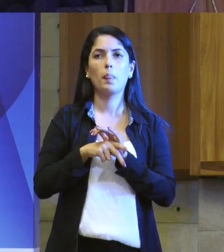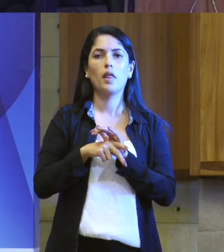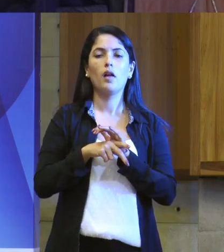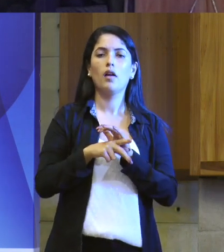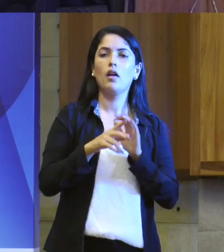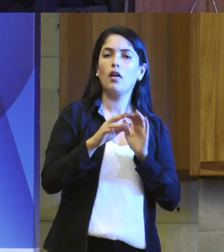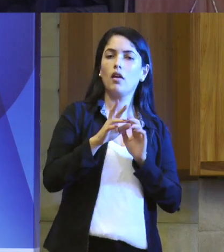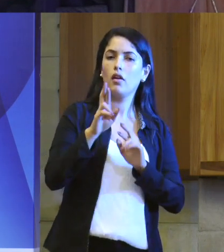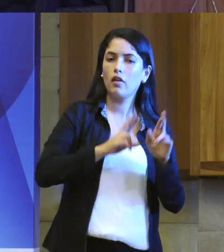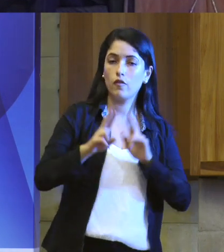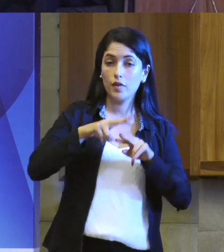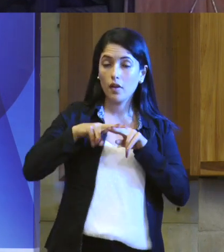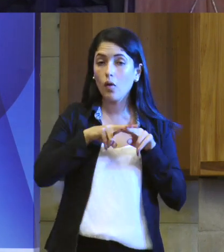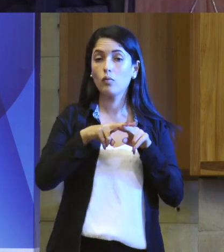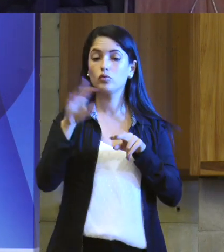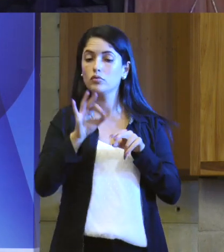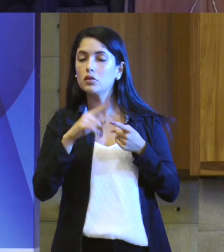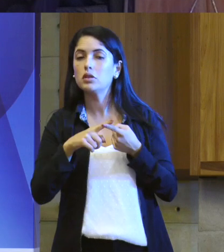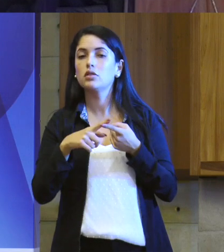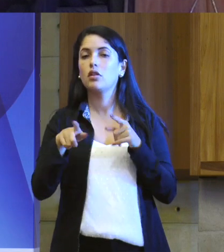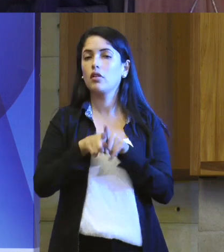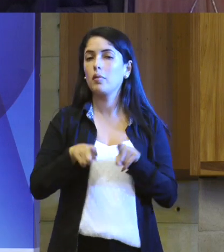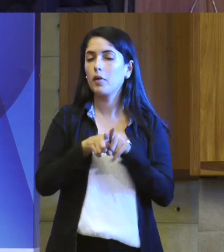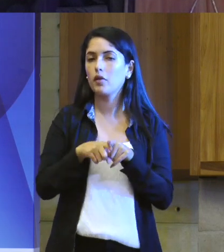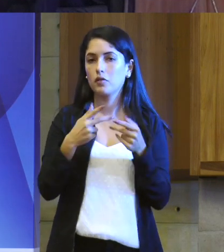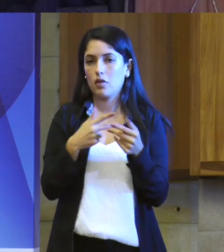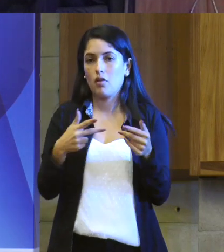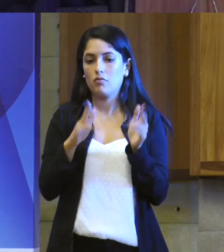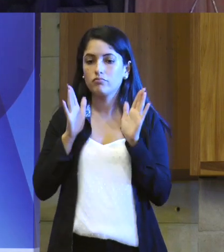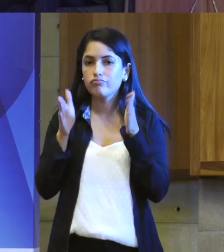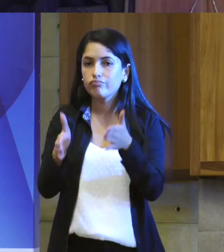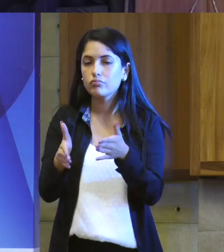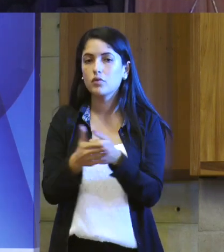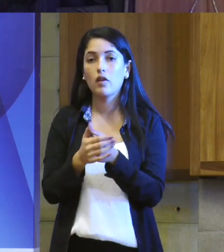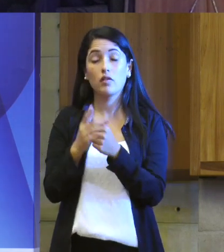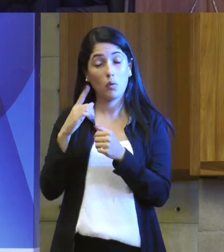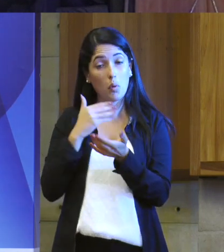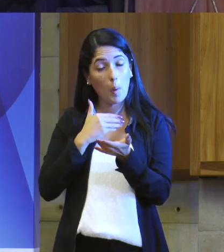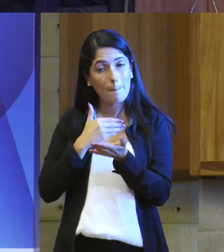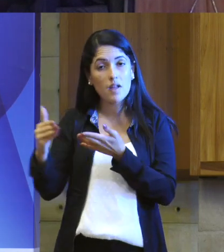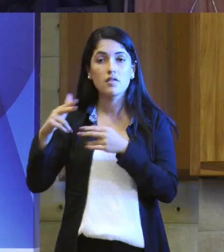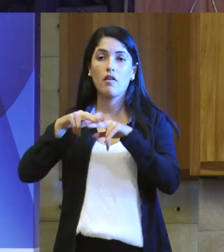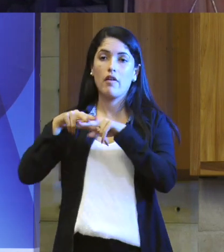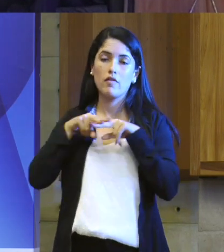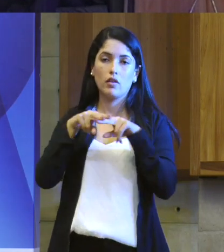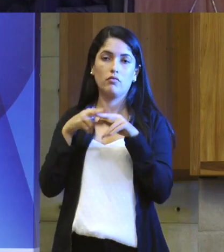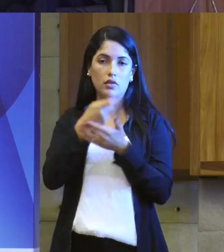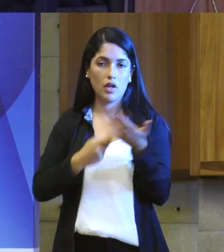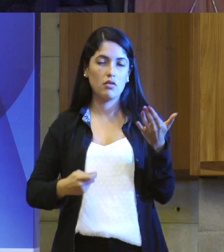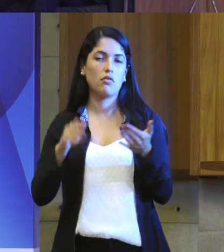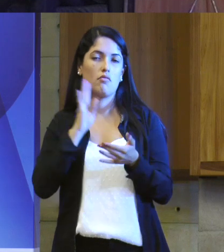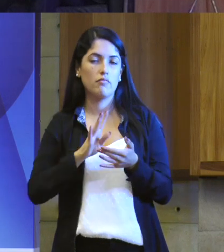concessões tarifárias de serviços compras governamentais você começa um processo de revisão dos textos legais